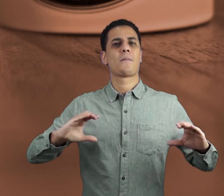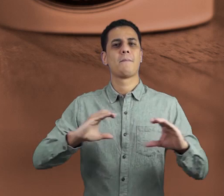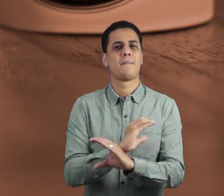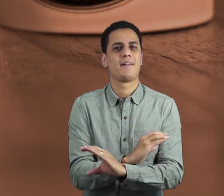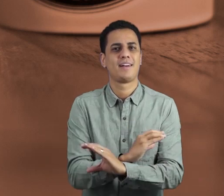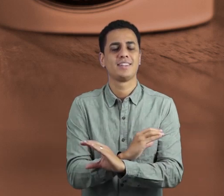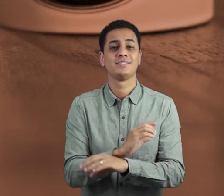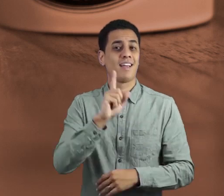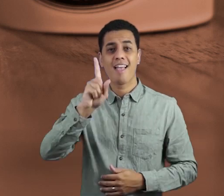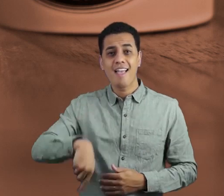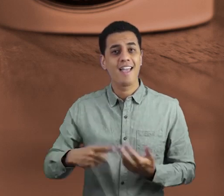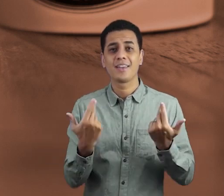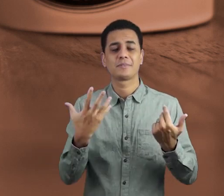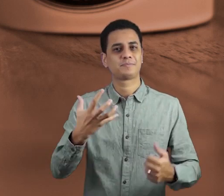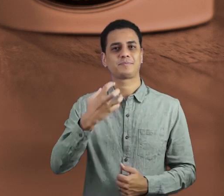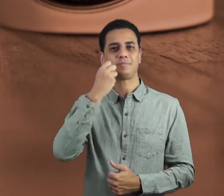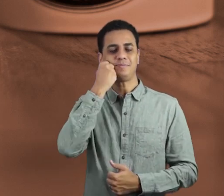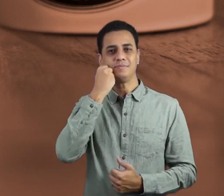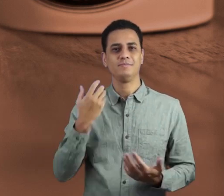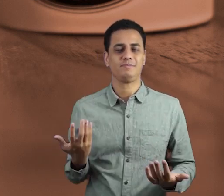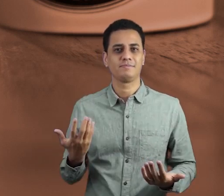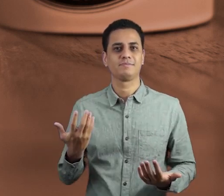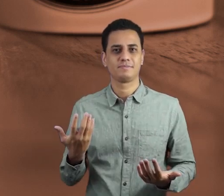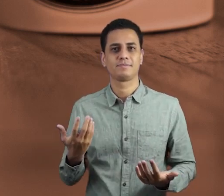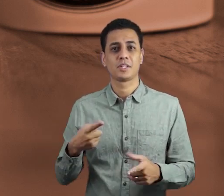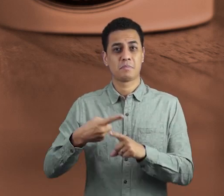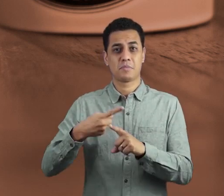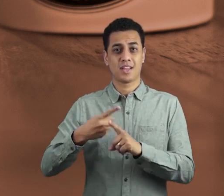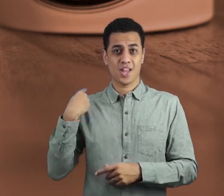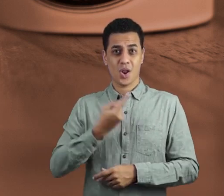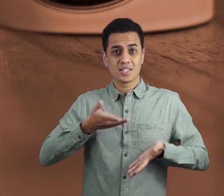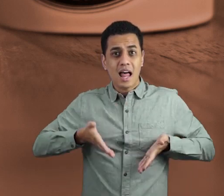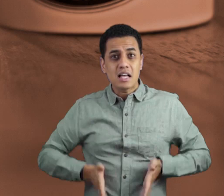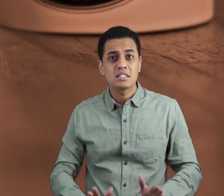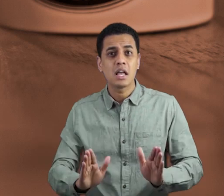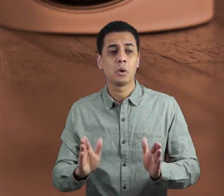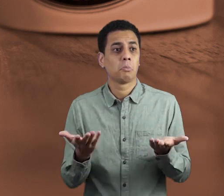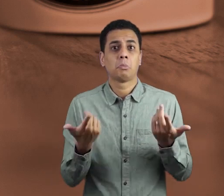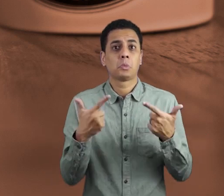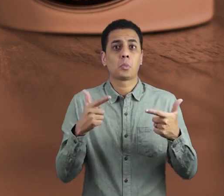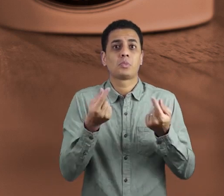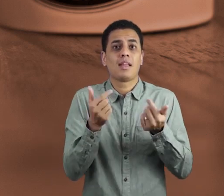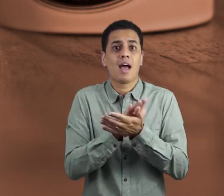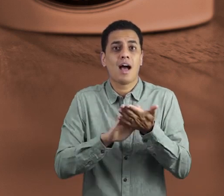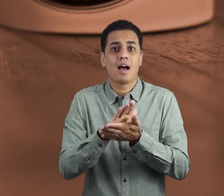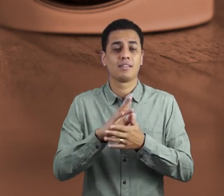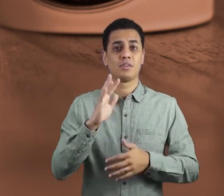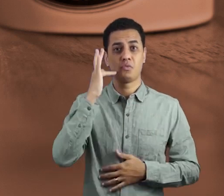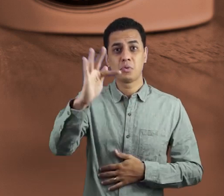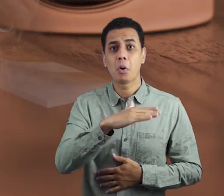podemos levar. Por isso, tendo o que comer, tendo com o que vestir-nos, estejamos com